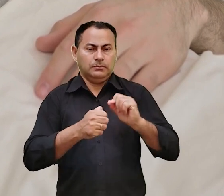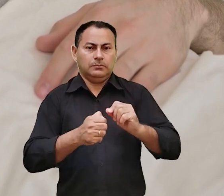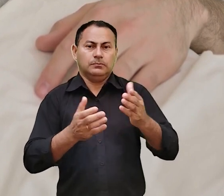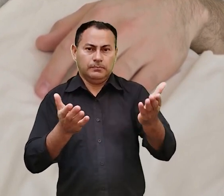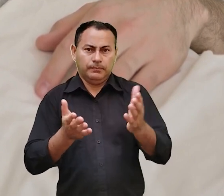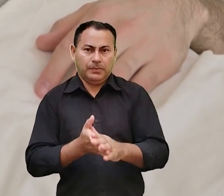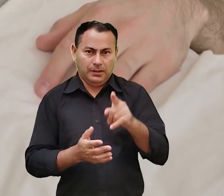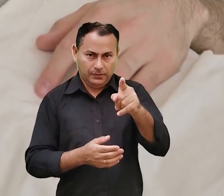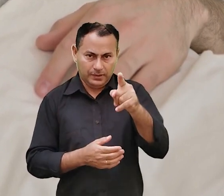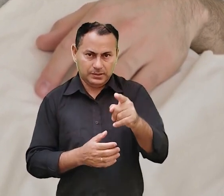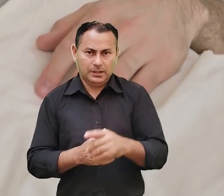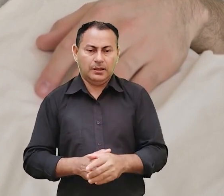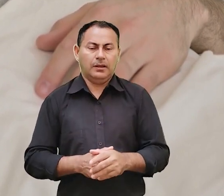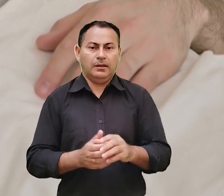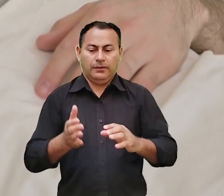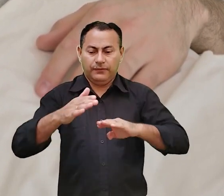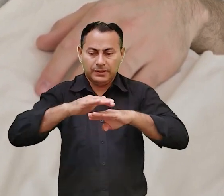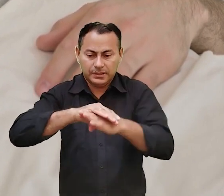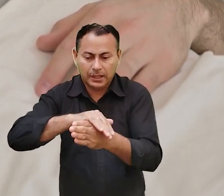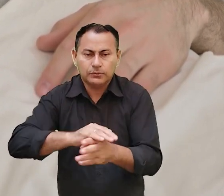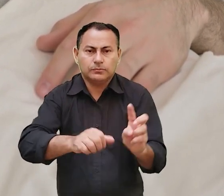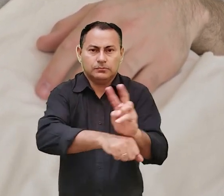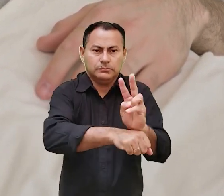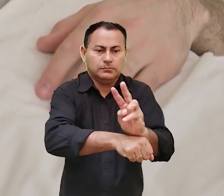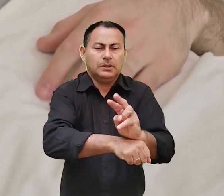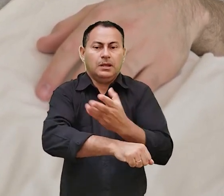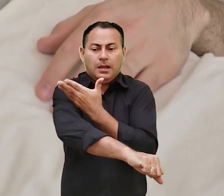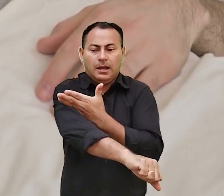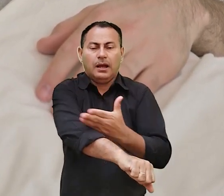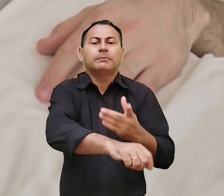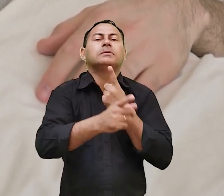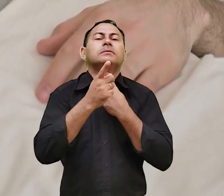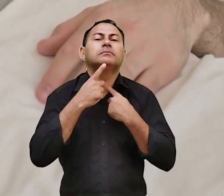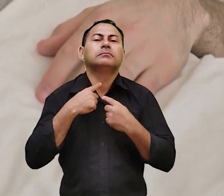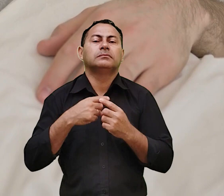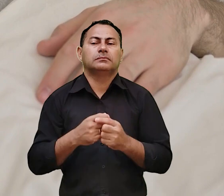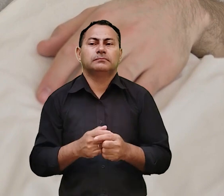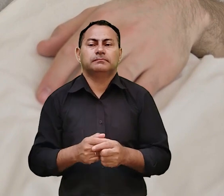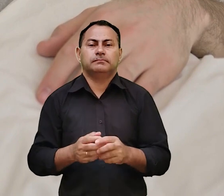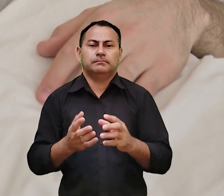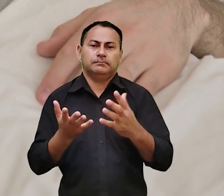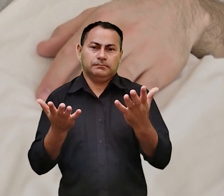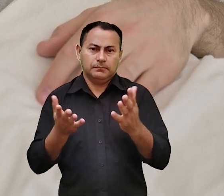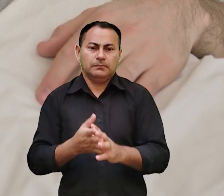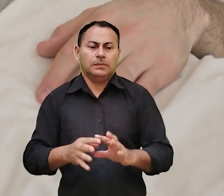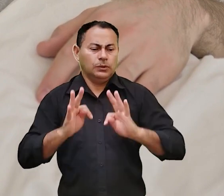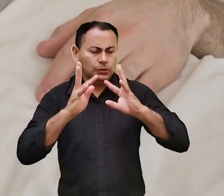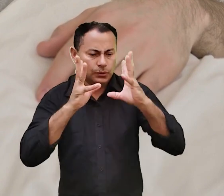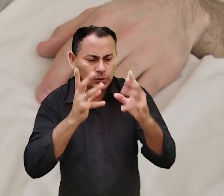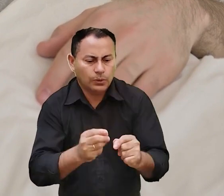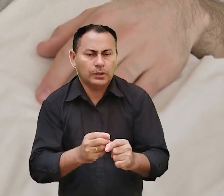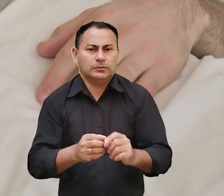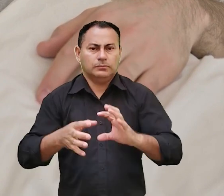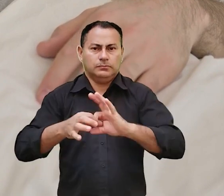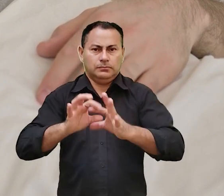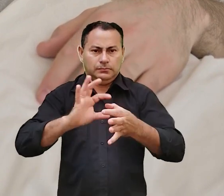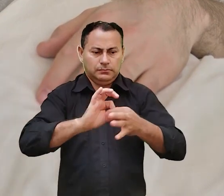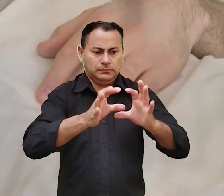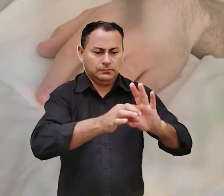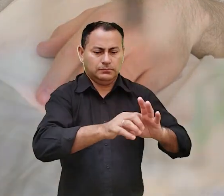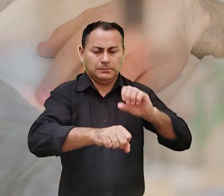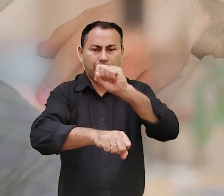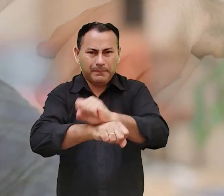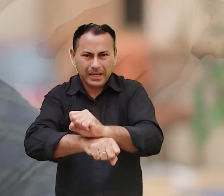é levado a fazer, se você é viciado ou controlado por hábitos e desejos e lascívia e por todo tipo de